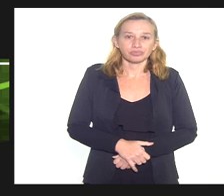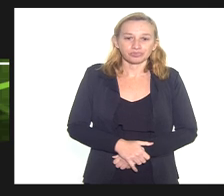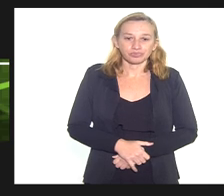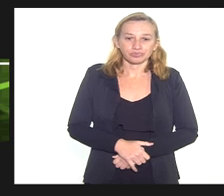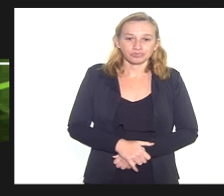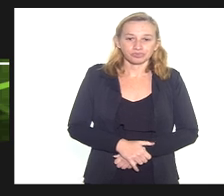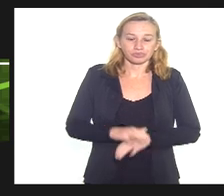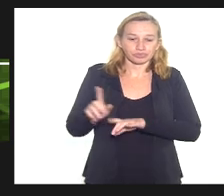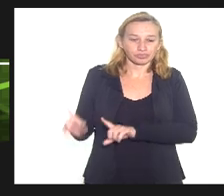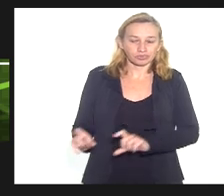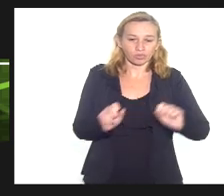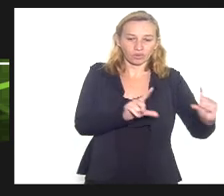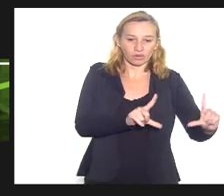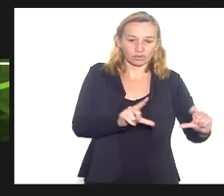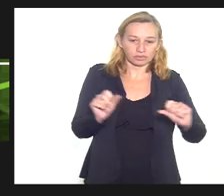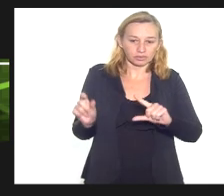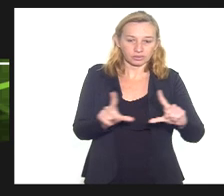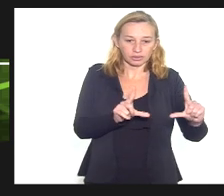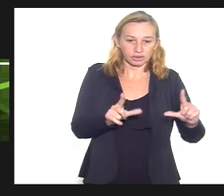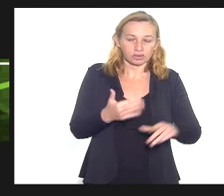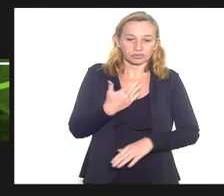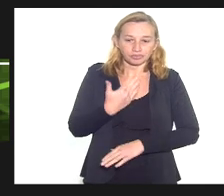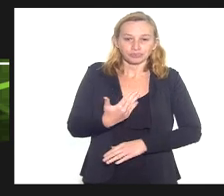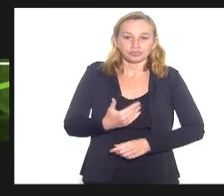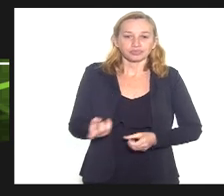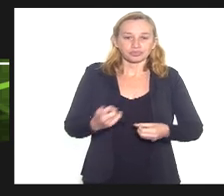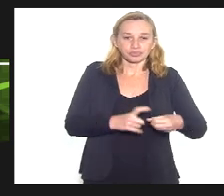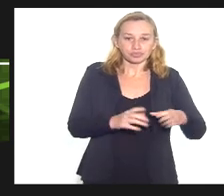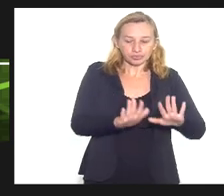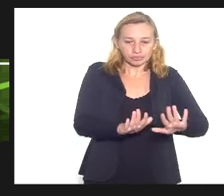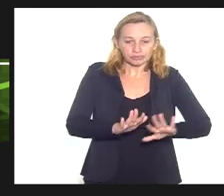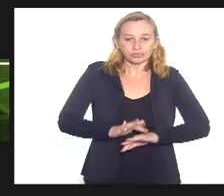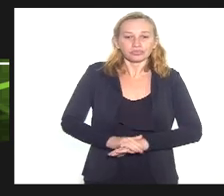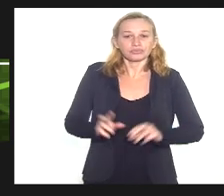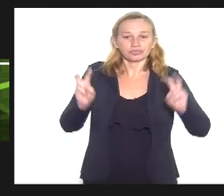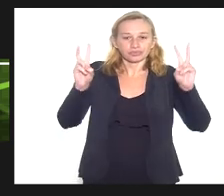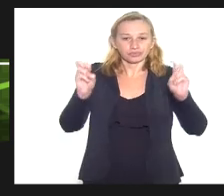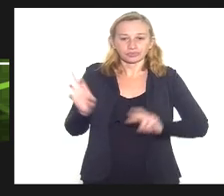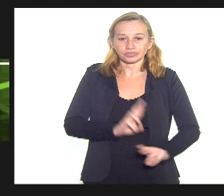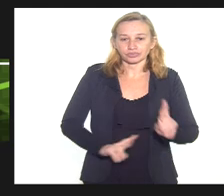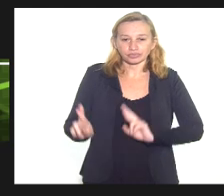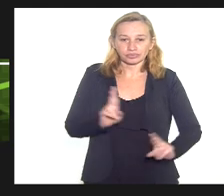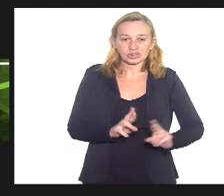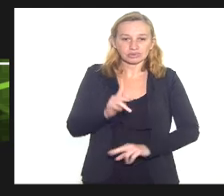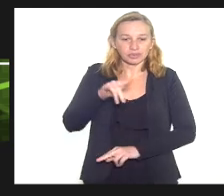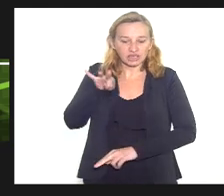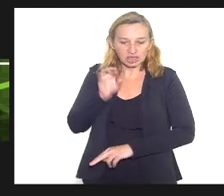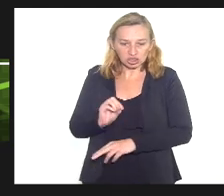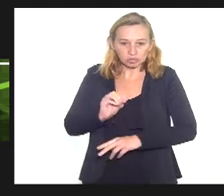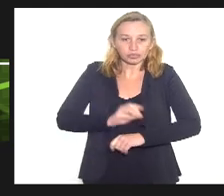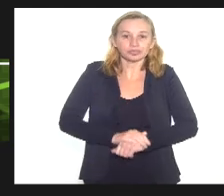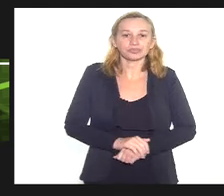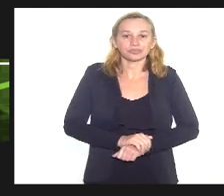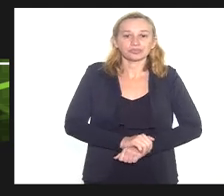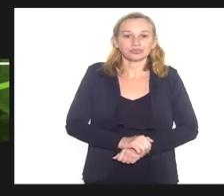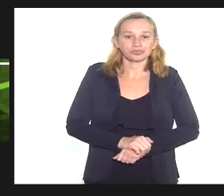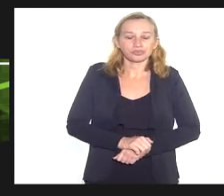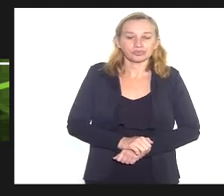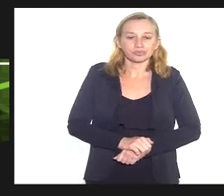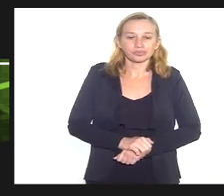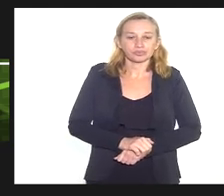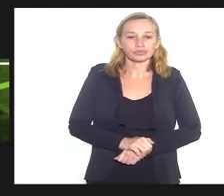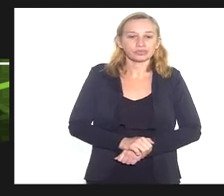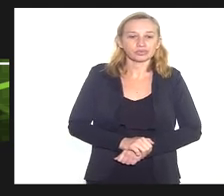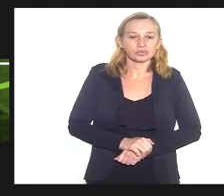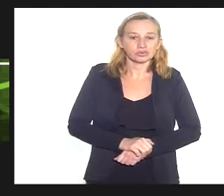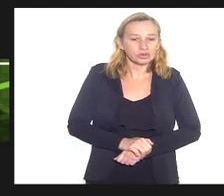Eu passo para o próximo slide, por favor, Aline. Podemos retomar, obviamente, questões relacionadas ao Peregrino. E passo para o